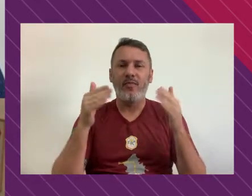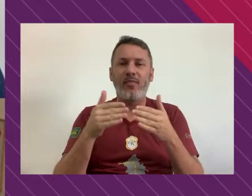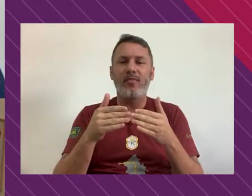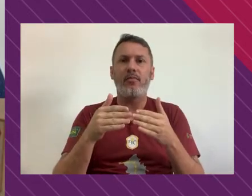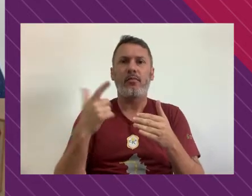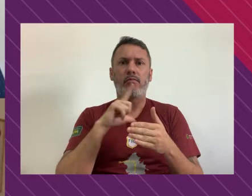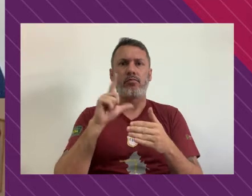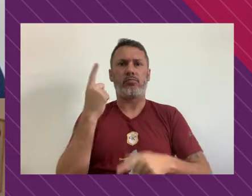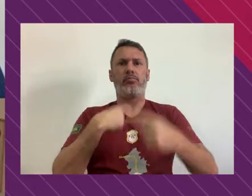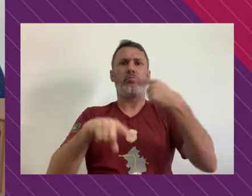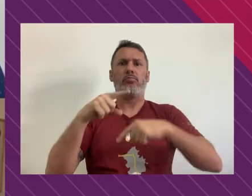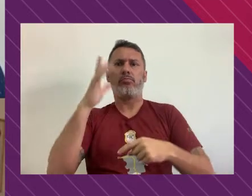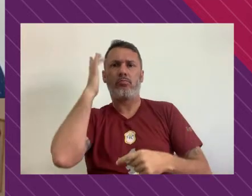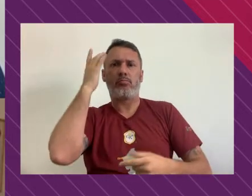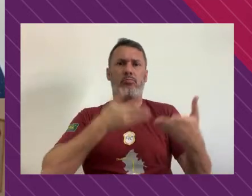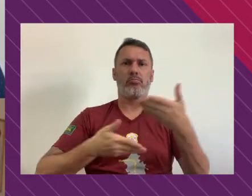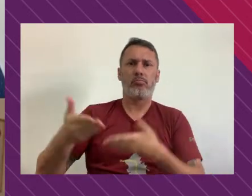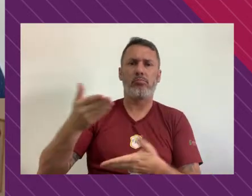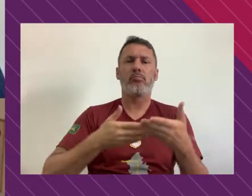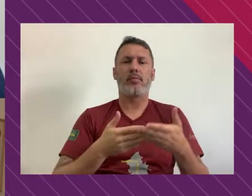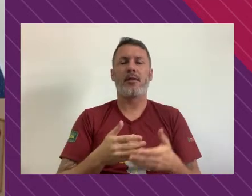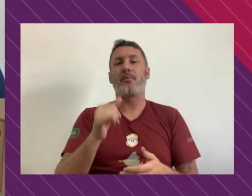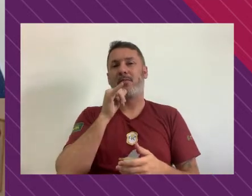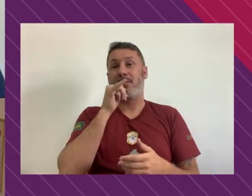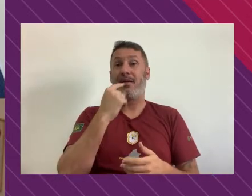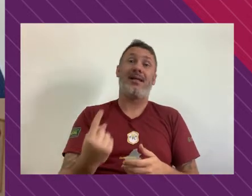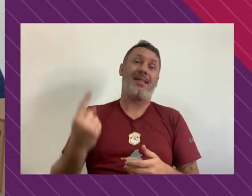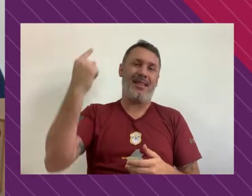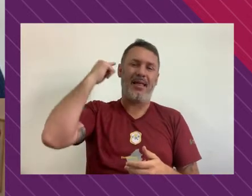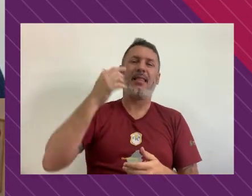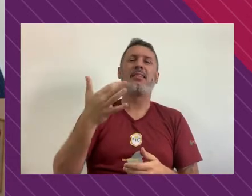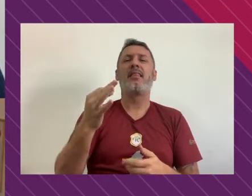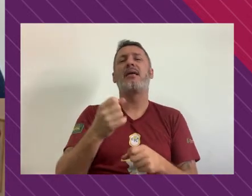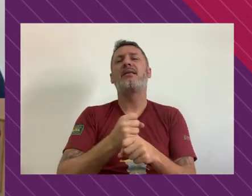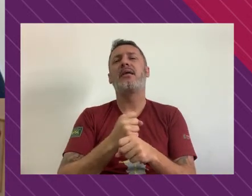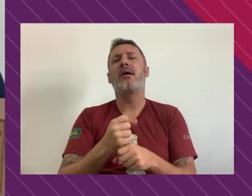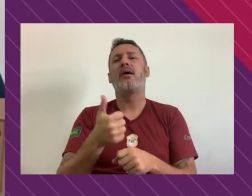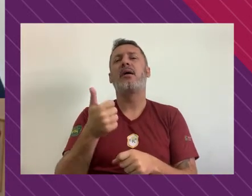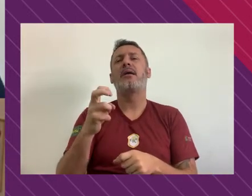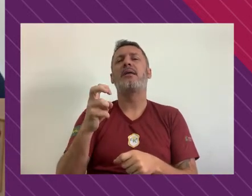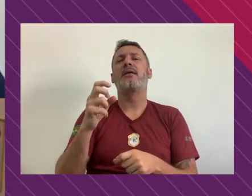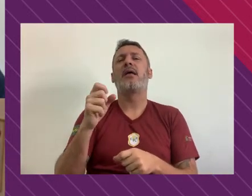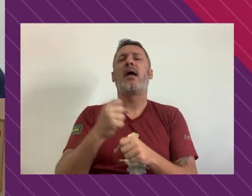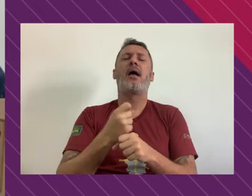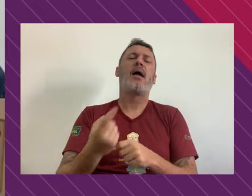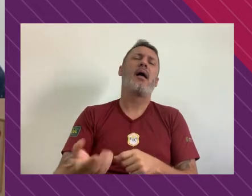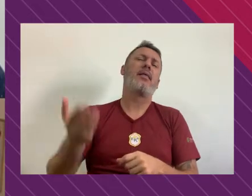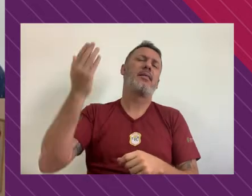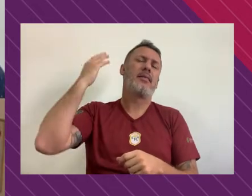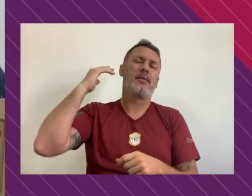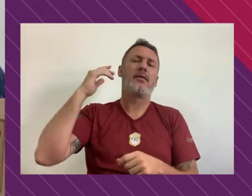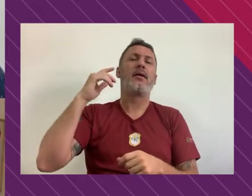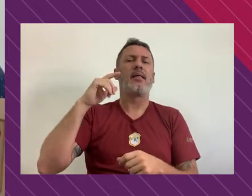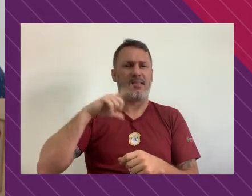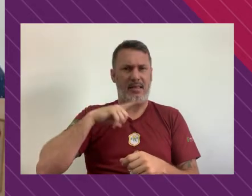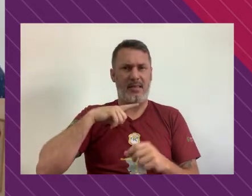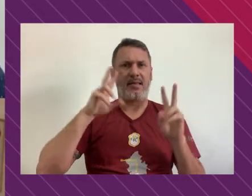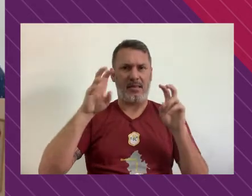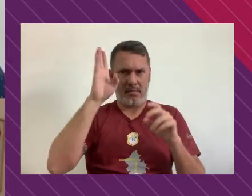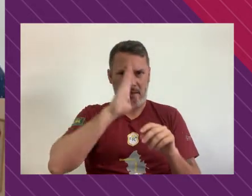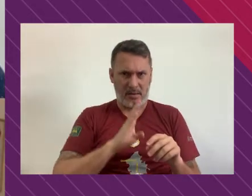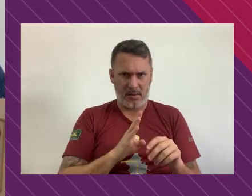se falava de diversidade no Brasil há 10, 15 anos, sim, mas era uma pauta que era um privilégio praticamente de